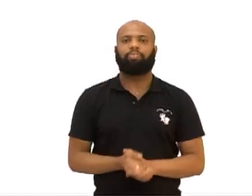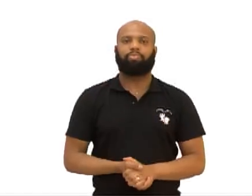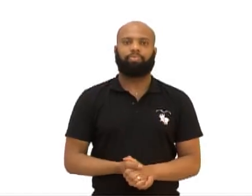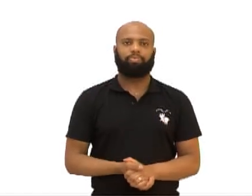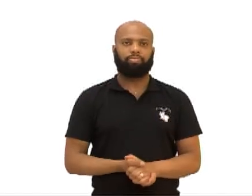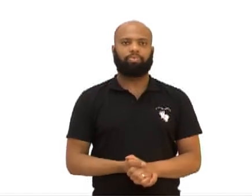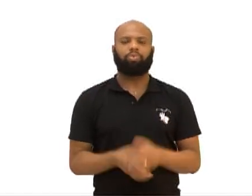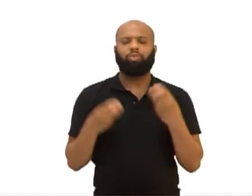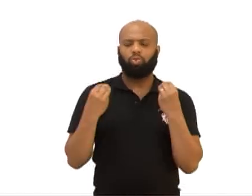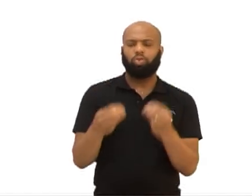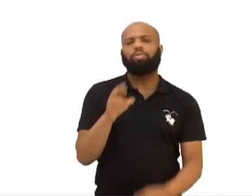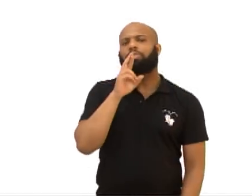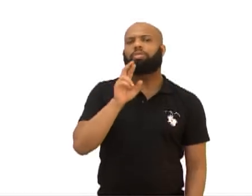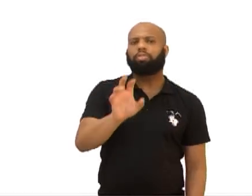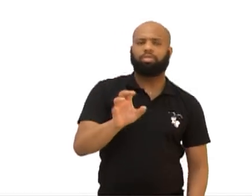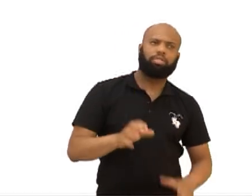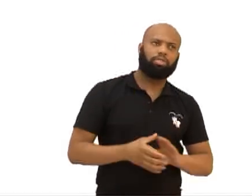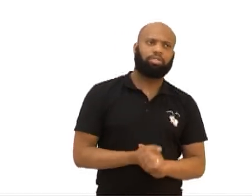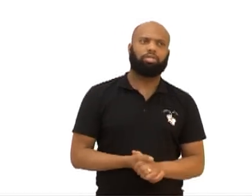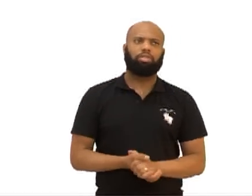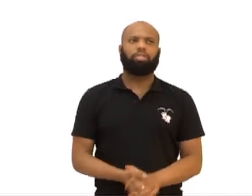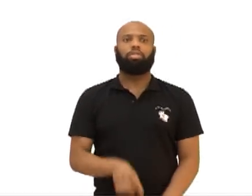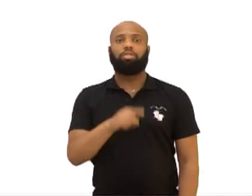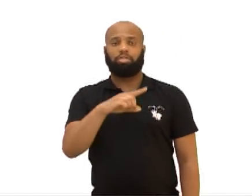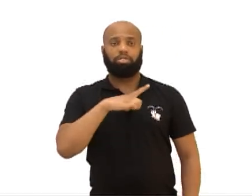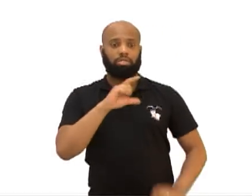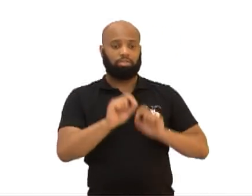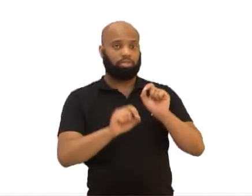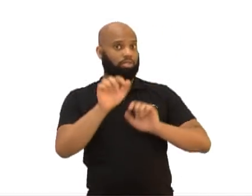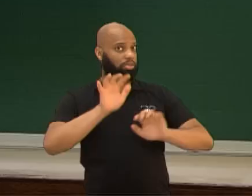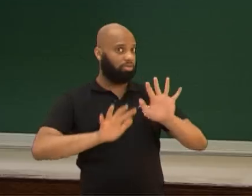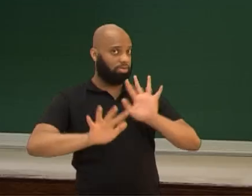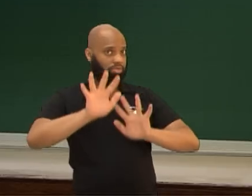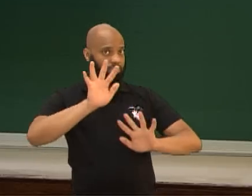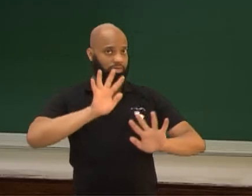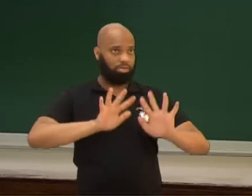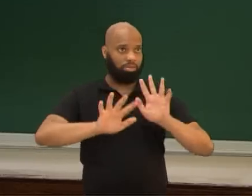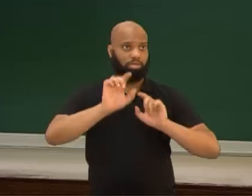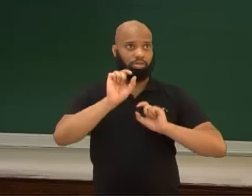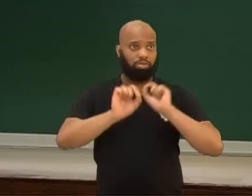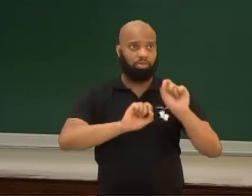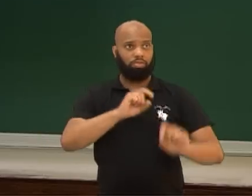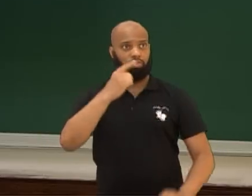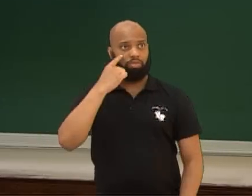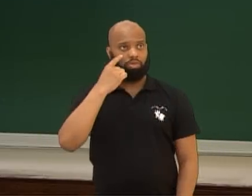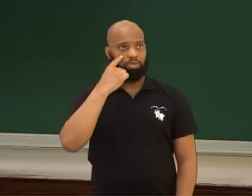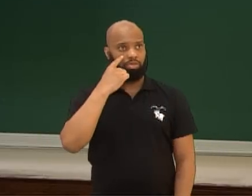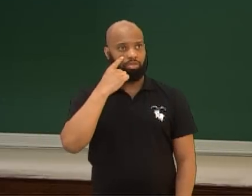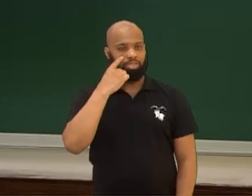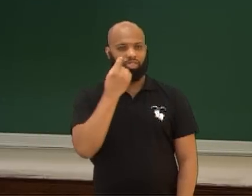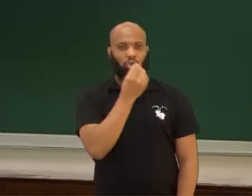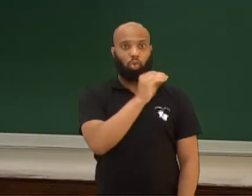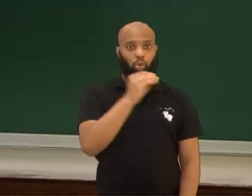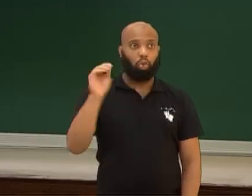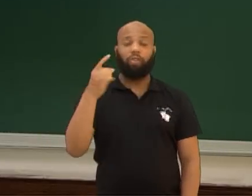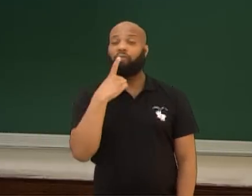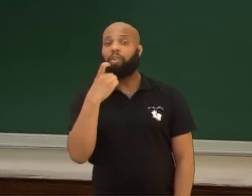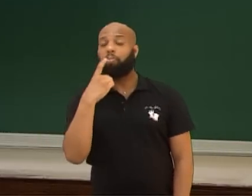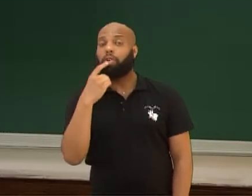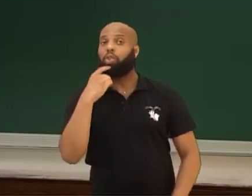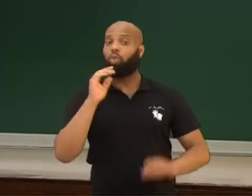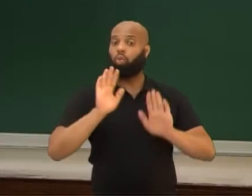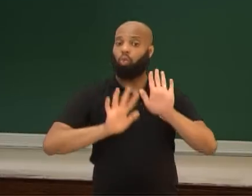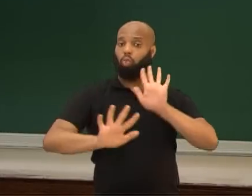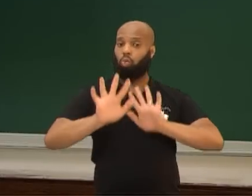5. Como é que eu faço essa conta? Você só tem que tomar um cuidado com aqui, ó. Tá vendo que eu pus em vermelho aqui, esse